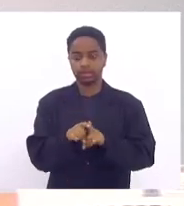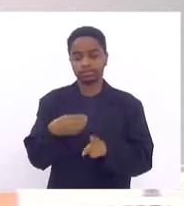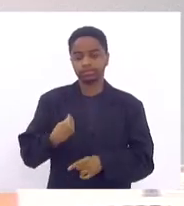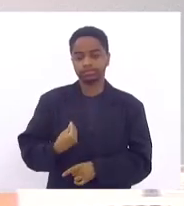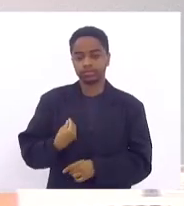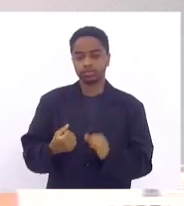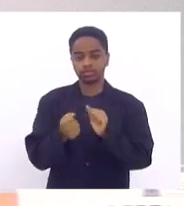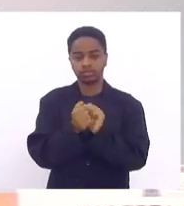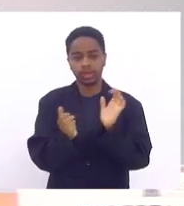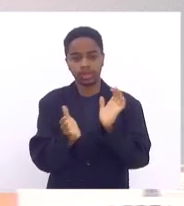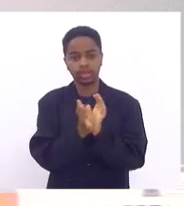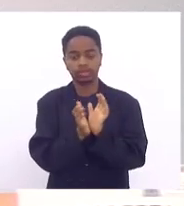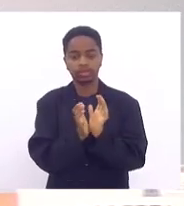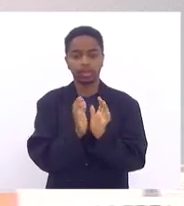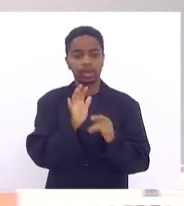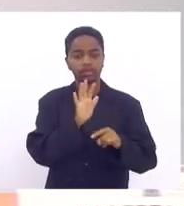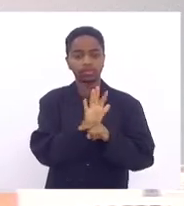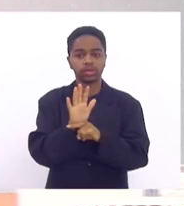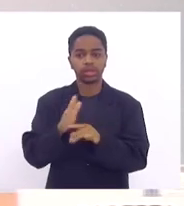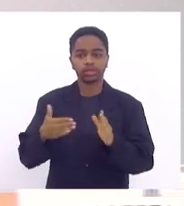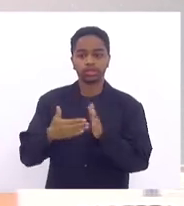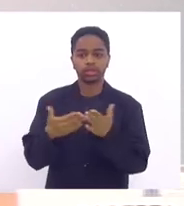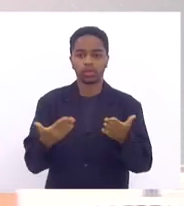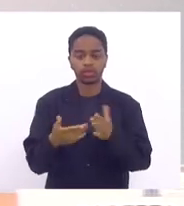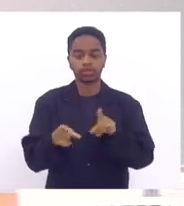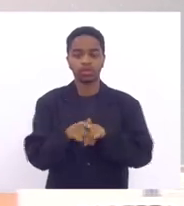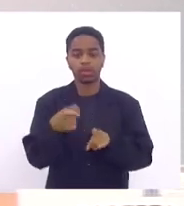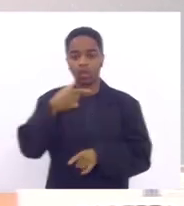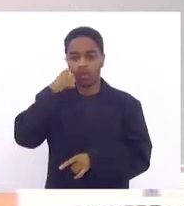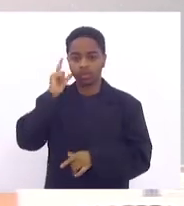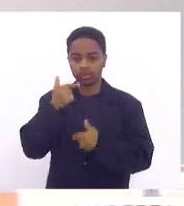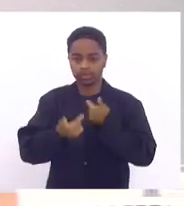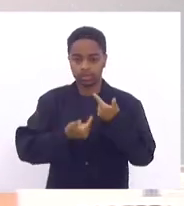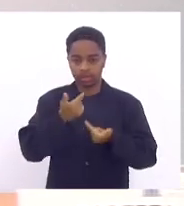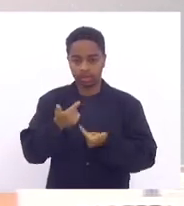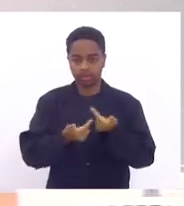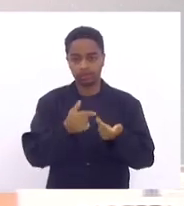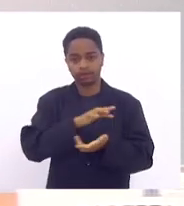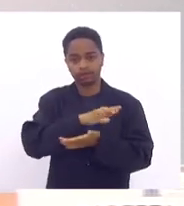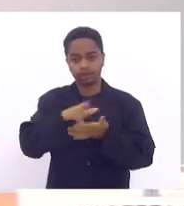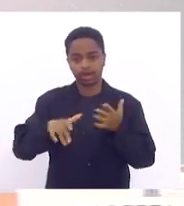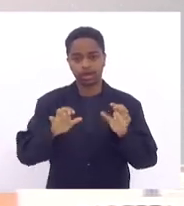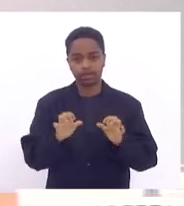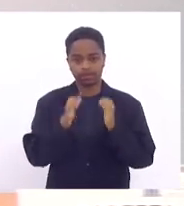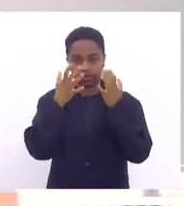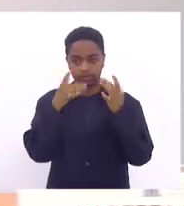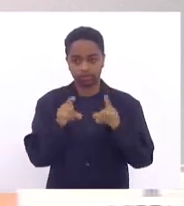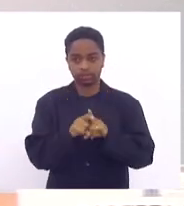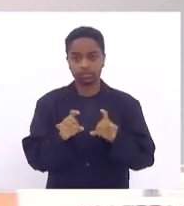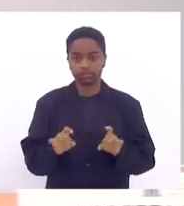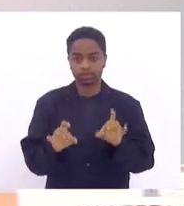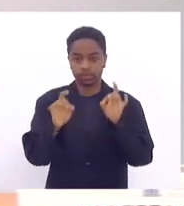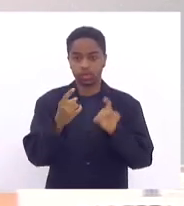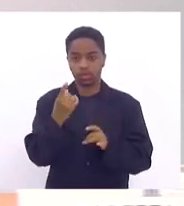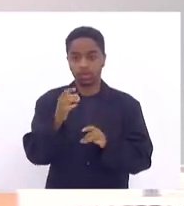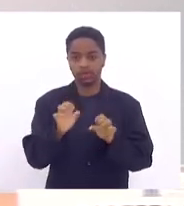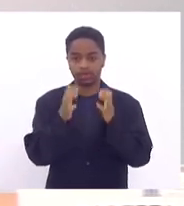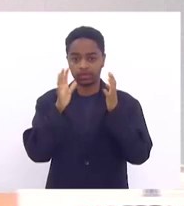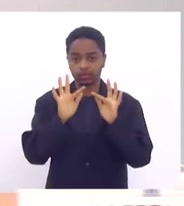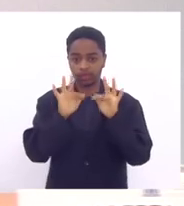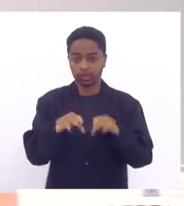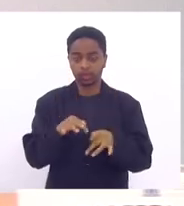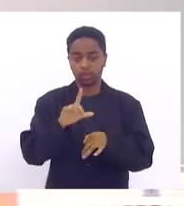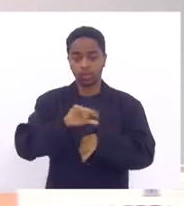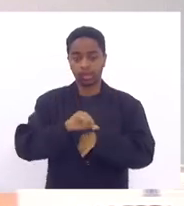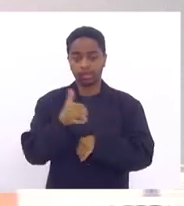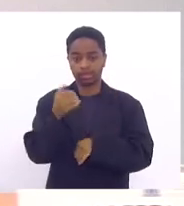sua equipe colaborando até agora ontem estavam lá trabalhando eh em vários eventos né especialmente um que eu saí às 10 da noite do Palácio